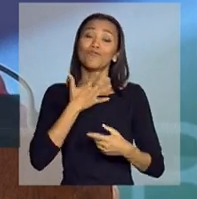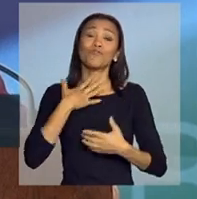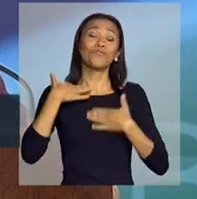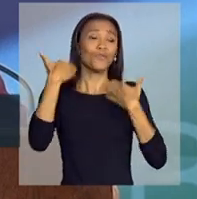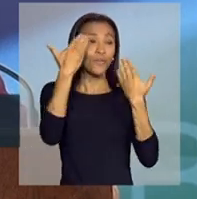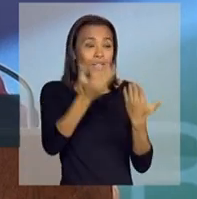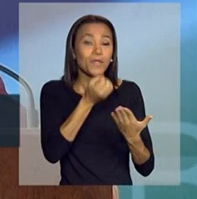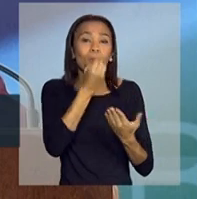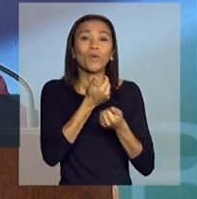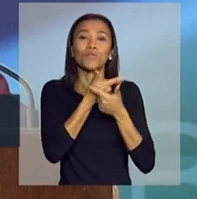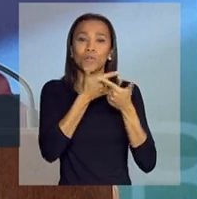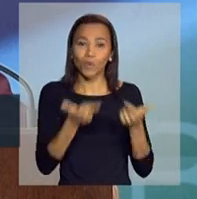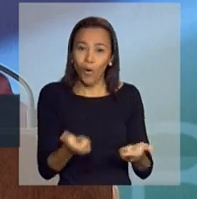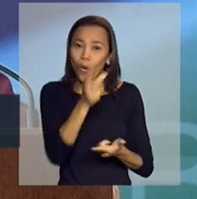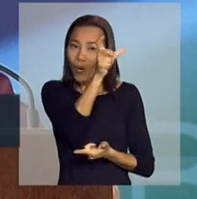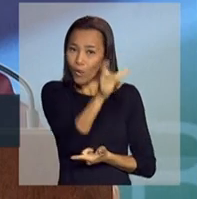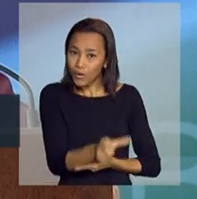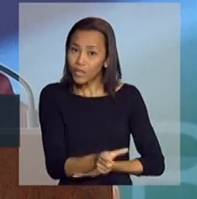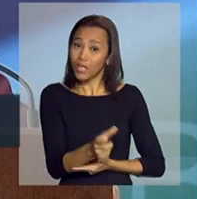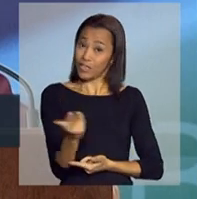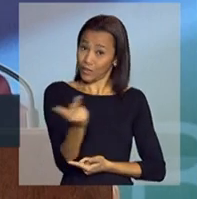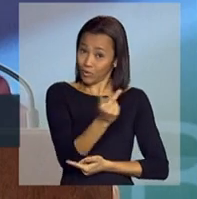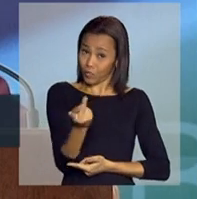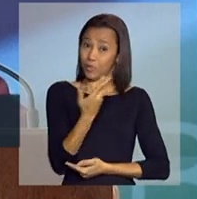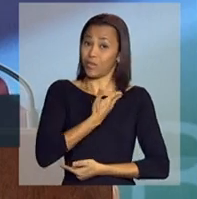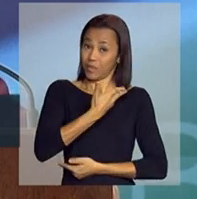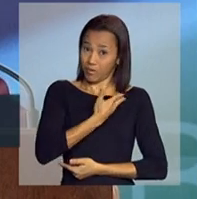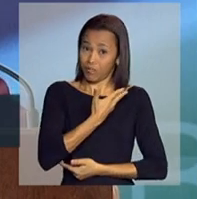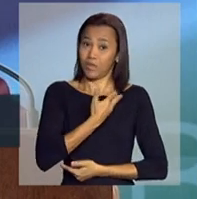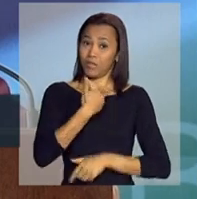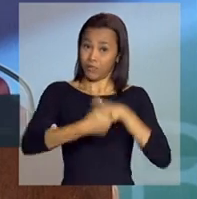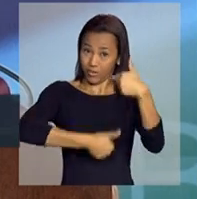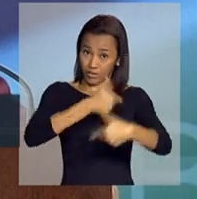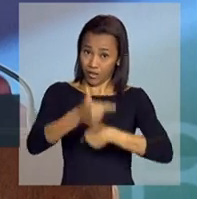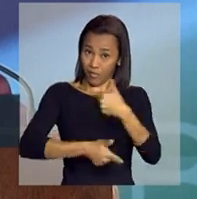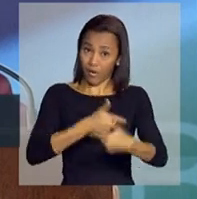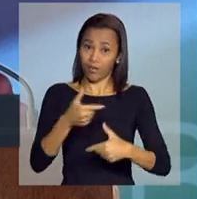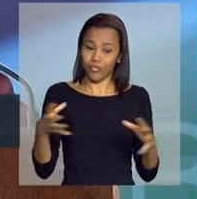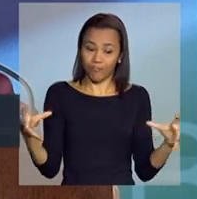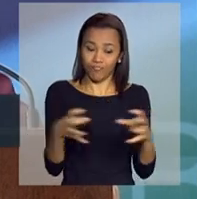boa sorte, a esses meus dois companheiros de trabalho de equipe,